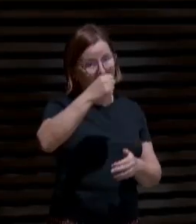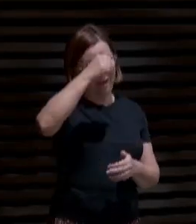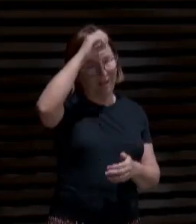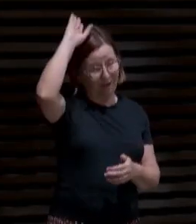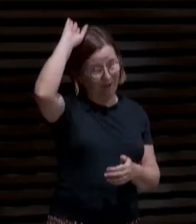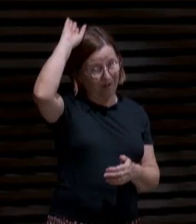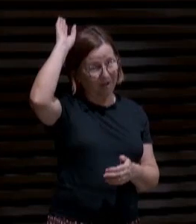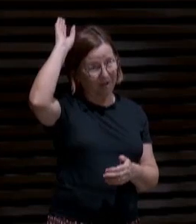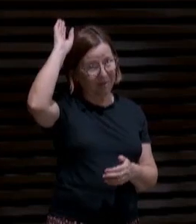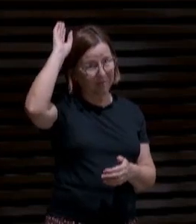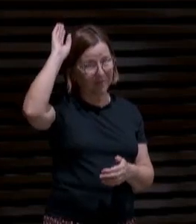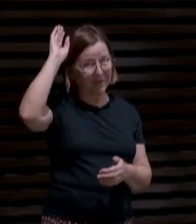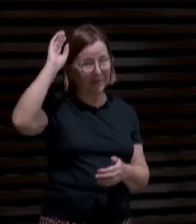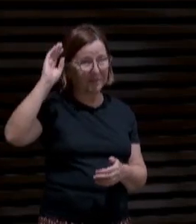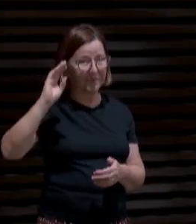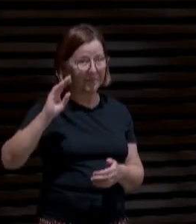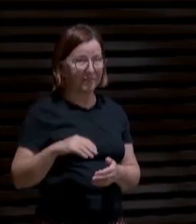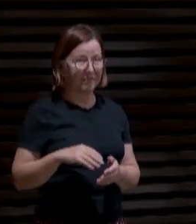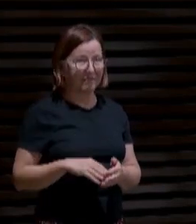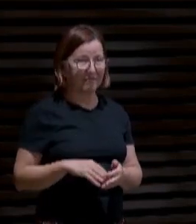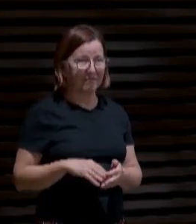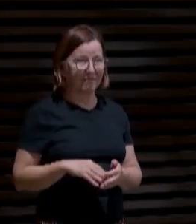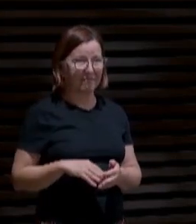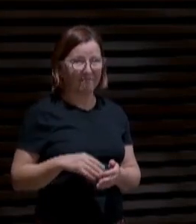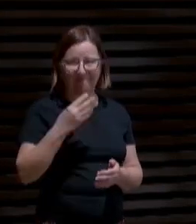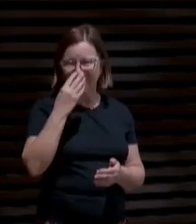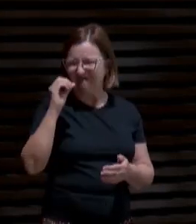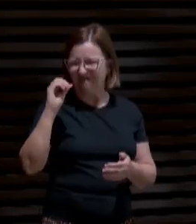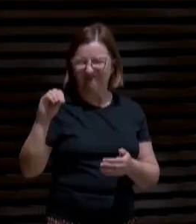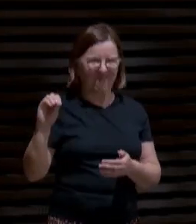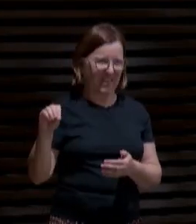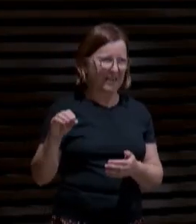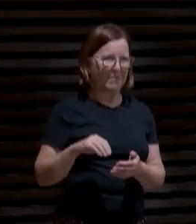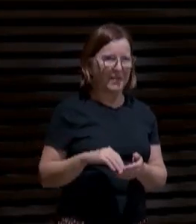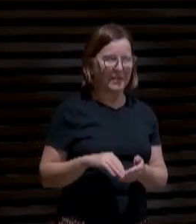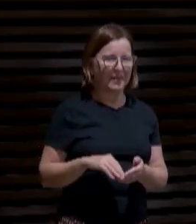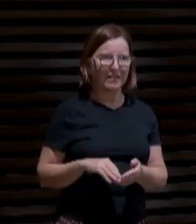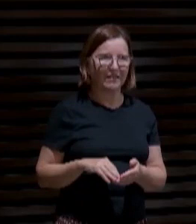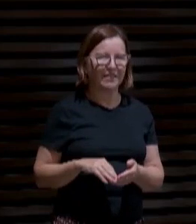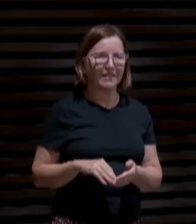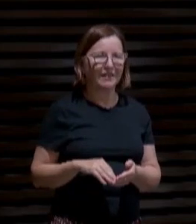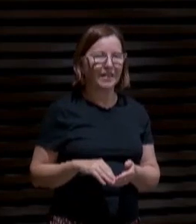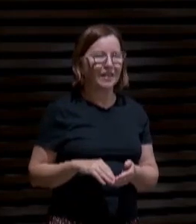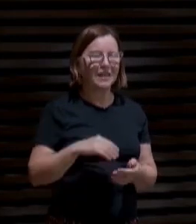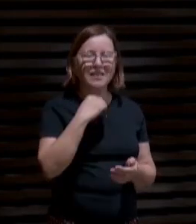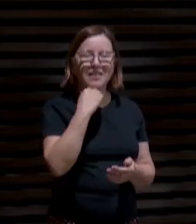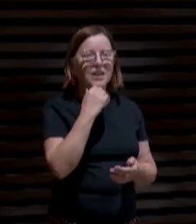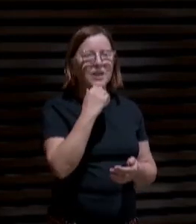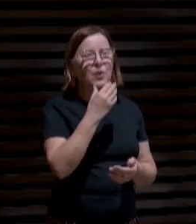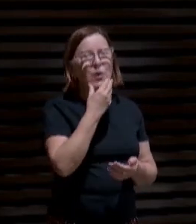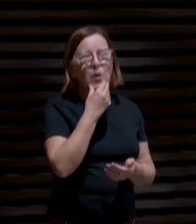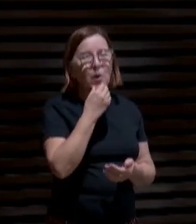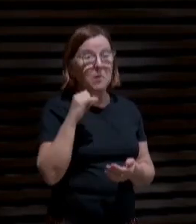decadente, a considerava uma imoral. Nenhum homem de peso casaria com